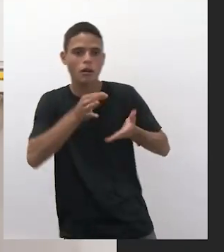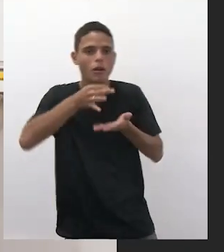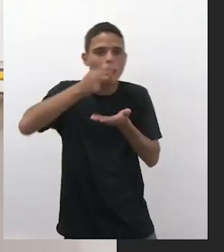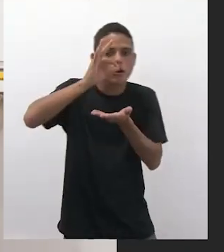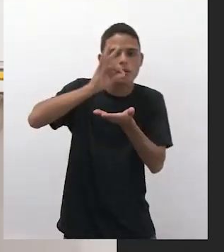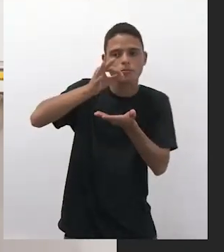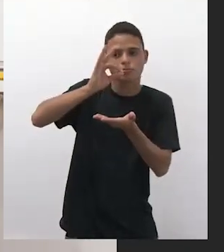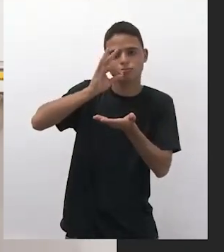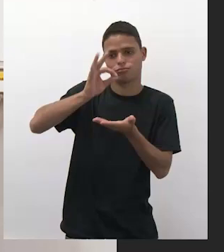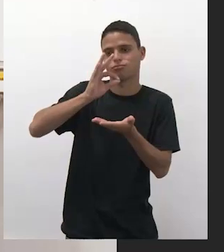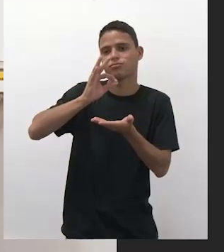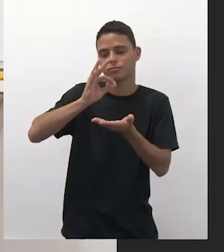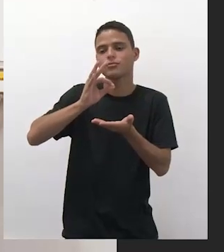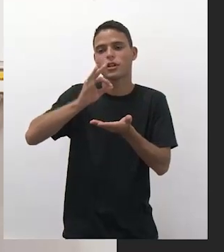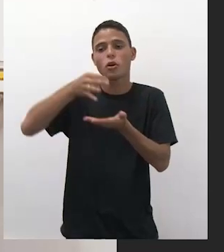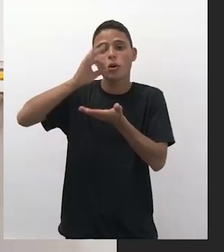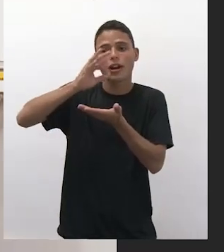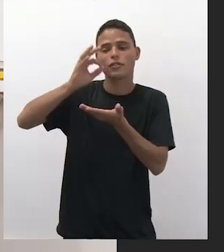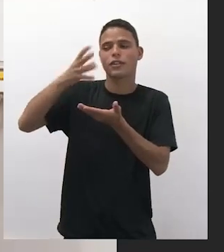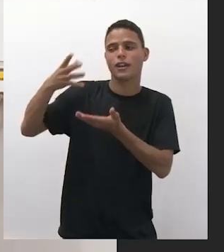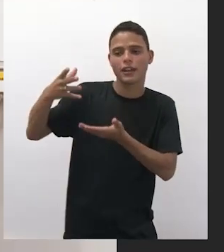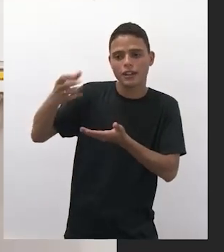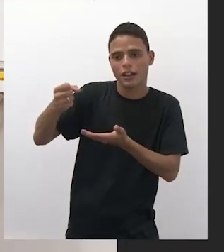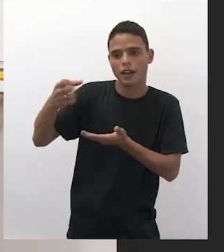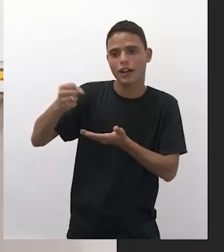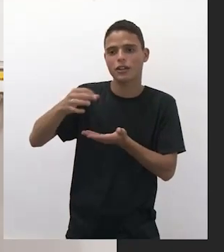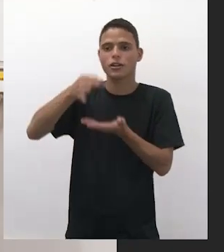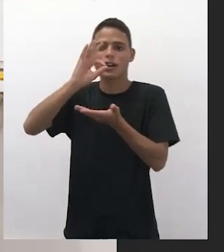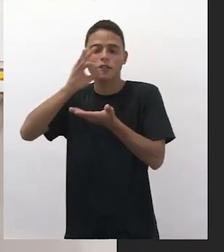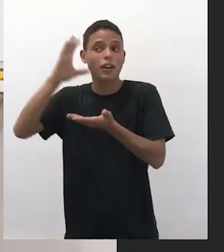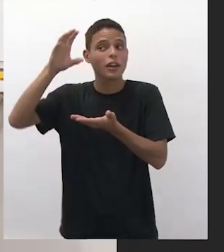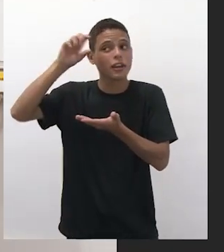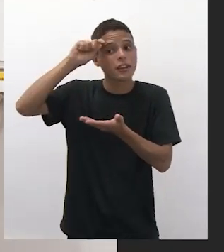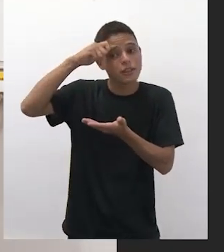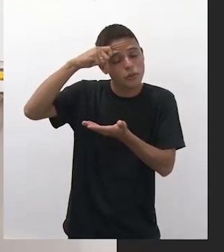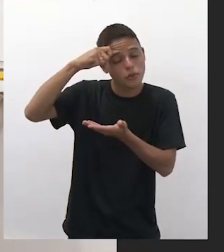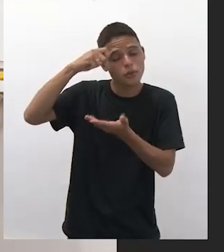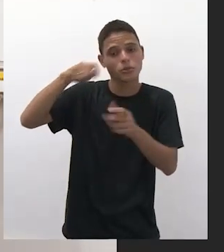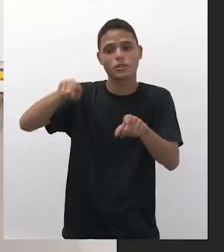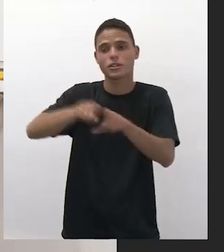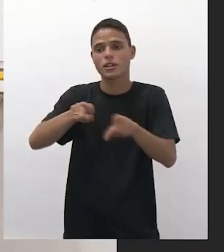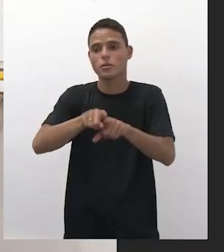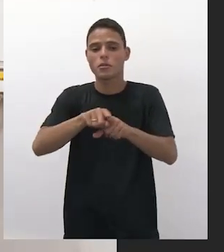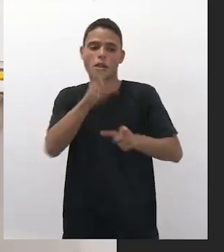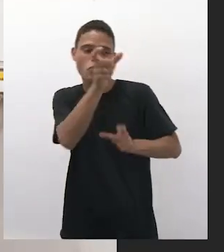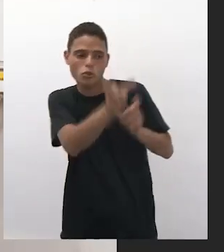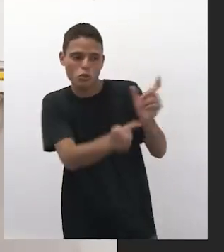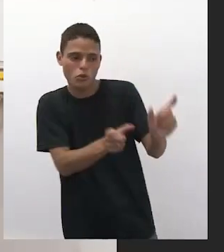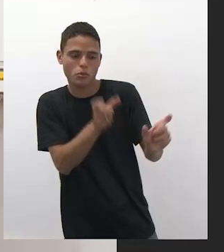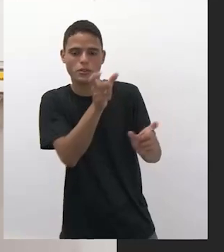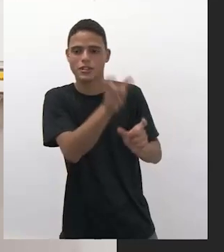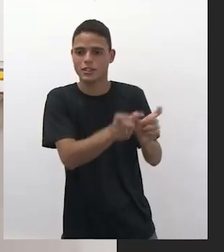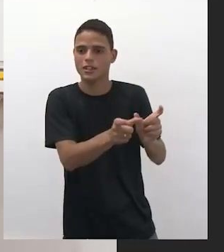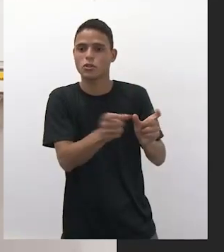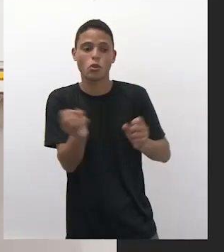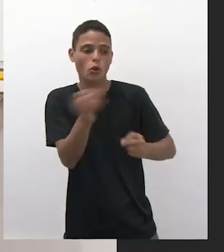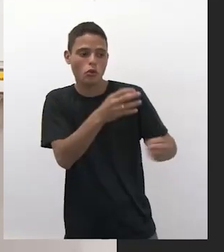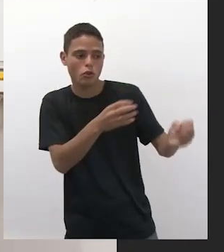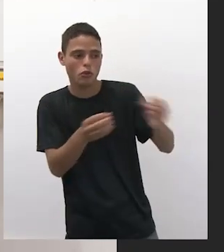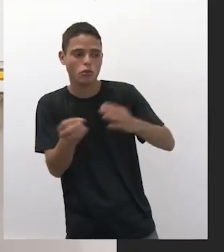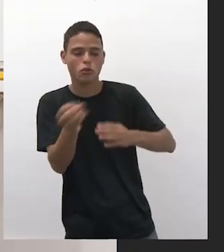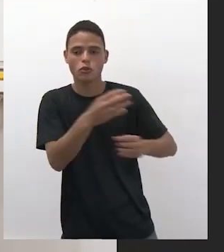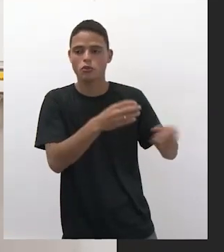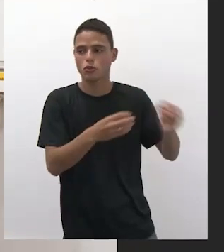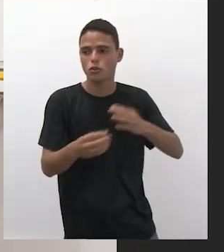de café, o café claro, a torra escura e os objetos. Aí eu trouxe o